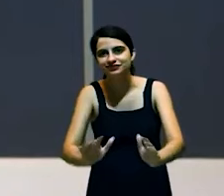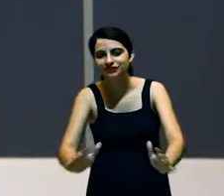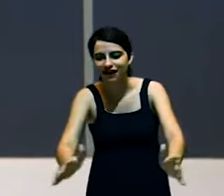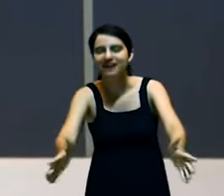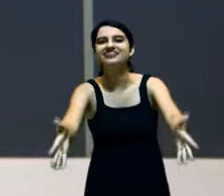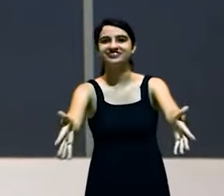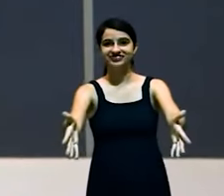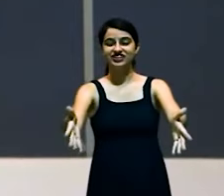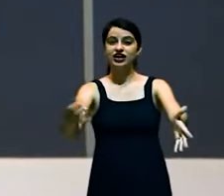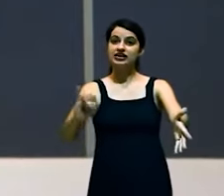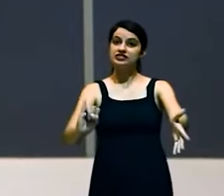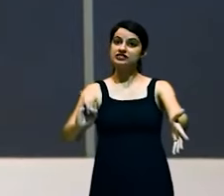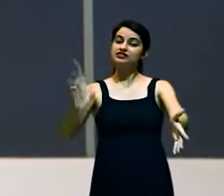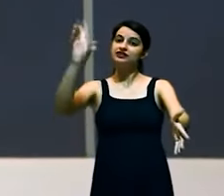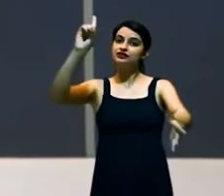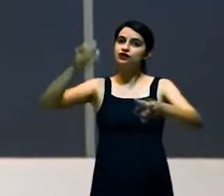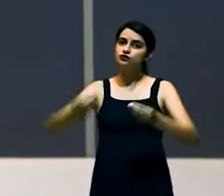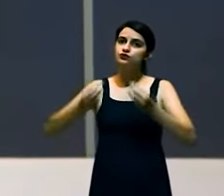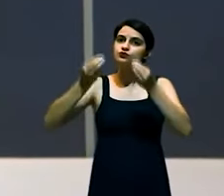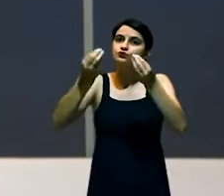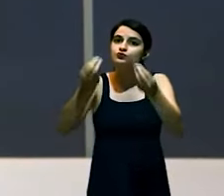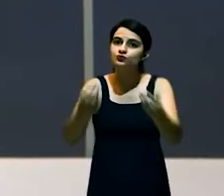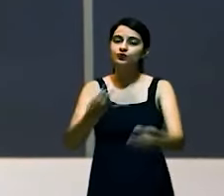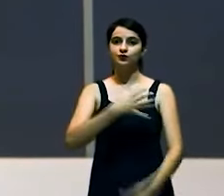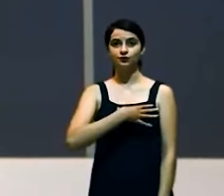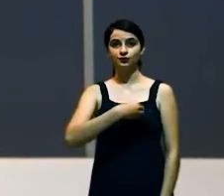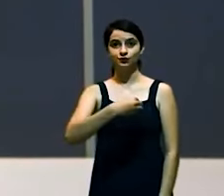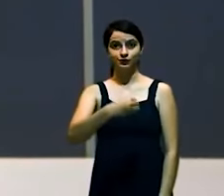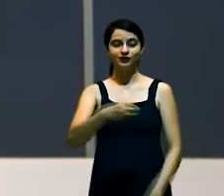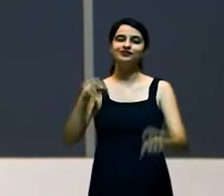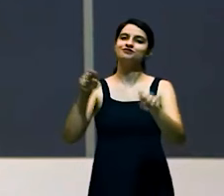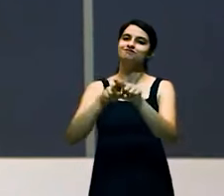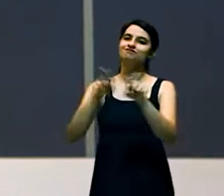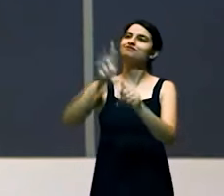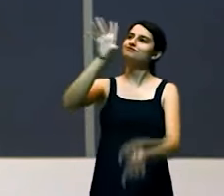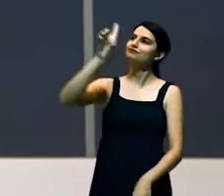Se Deus te deu o filho, Deus vai te dar essa habilidade e essa sabedoria para